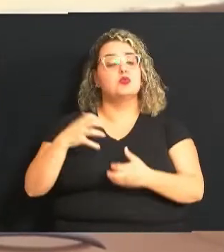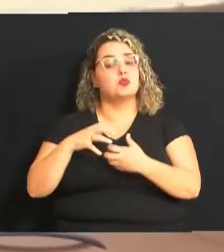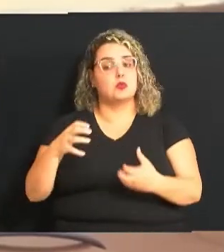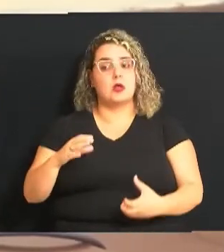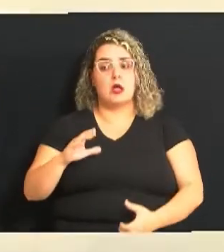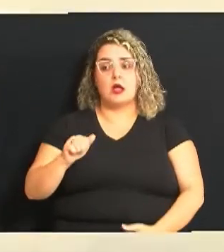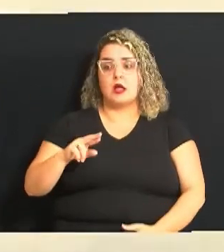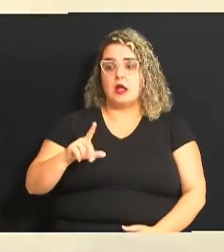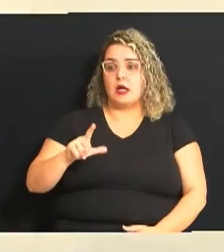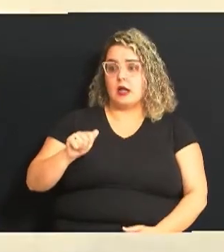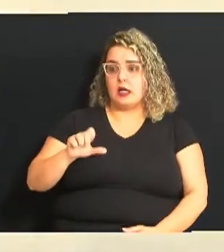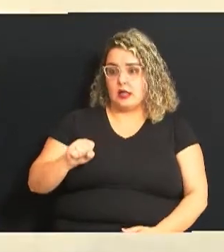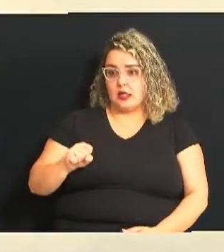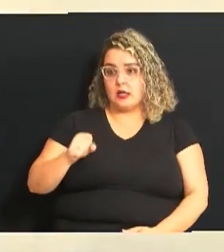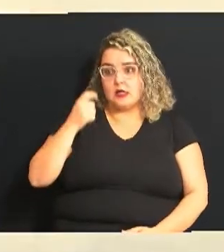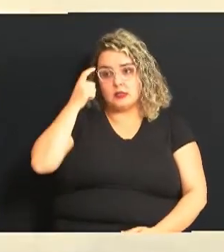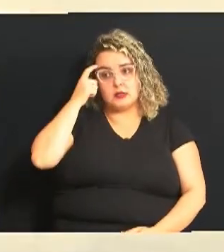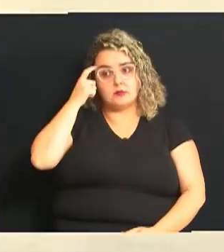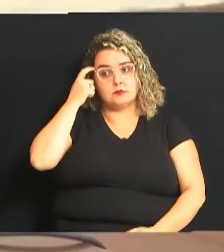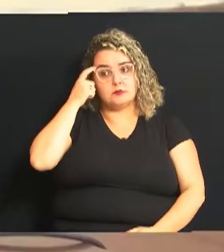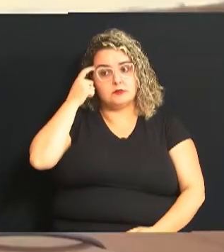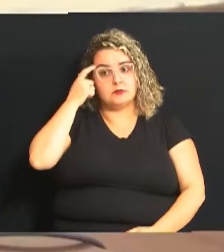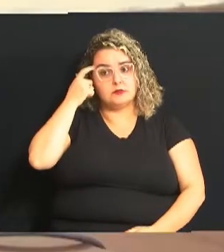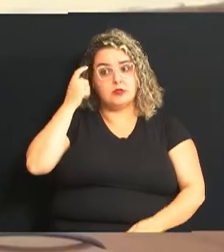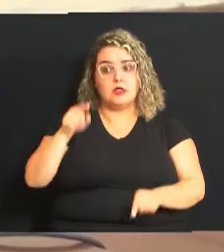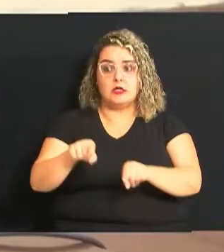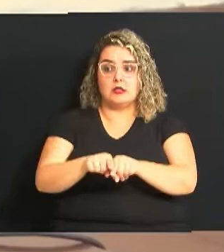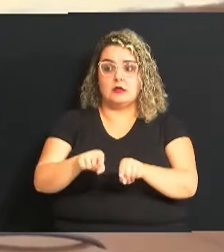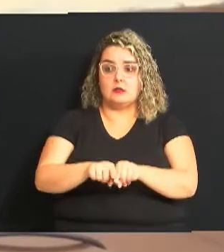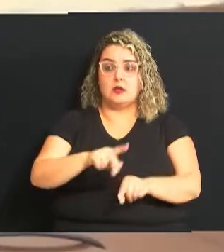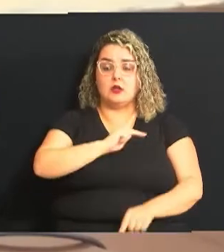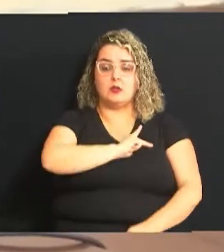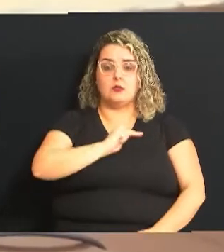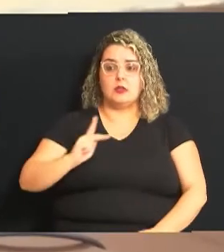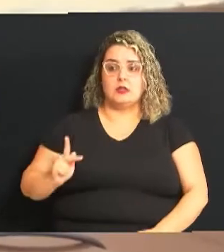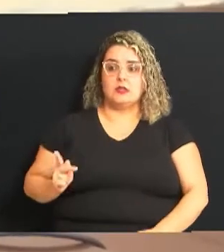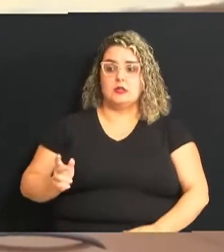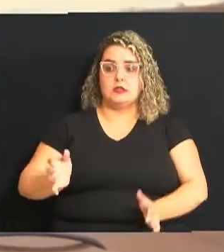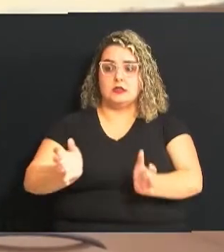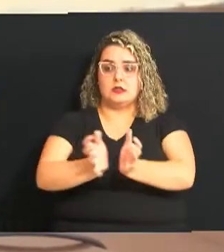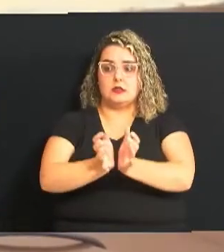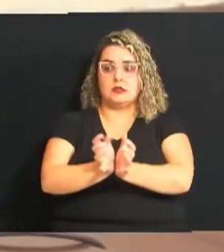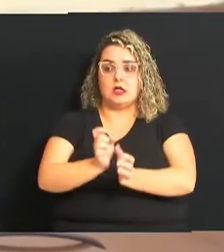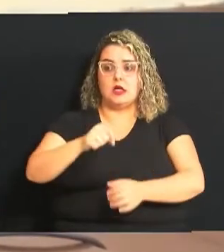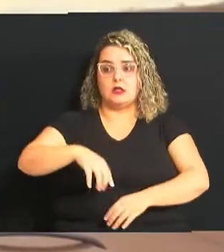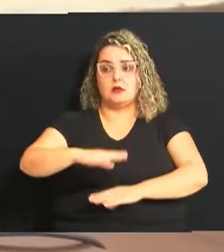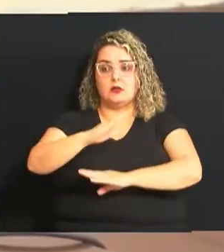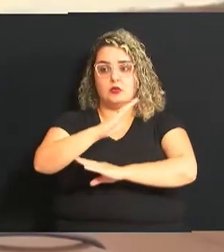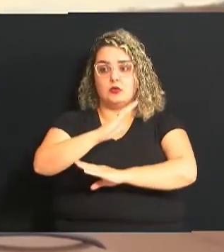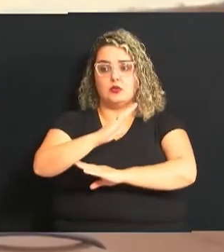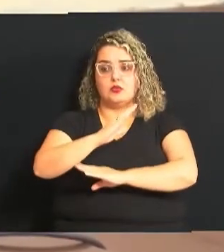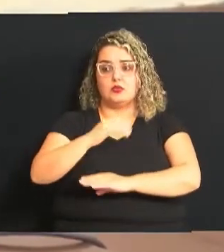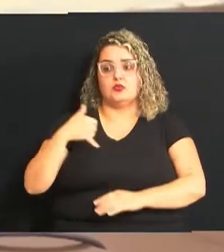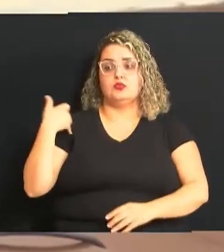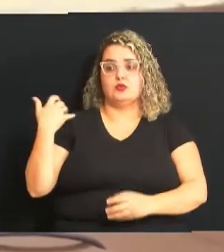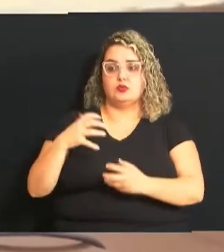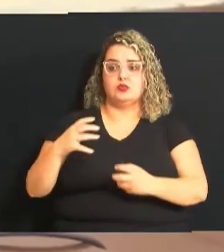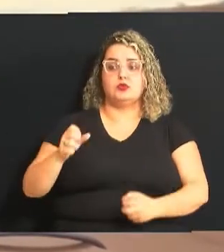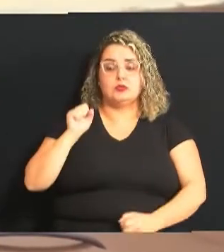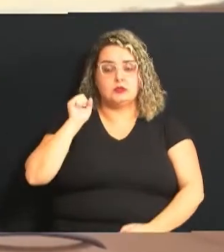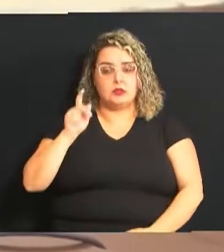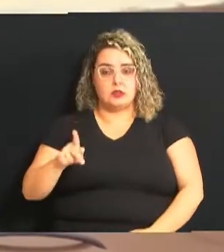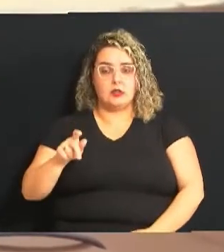Carla Castro Borg, e também com o presidente da comissão aqui da Câmara de Campinas dos Idosos